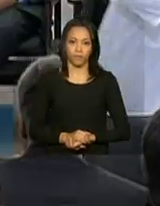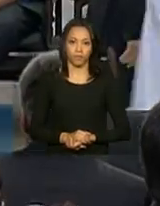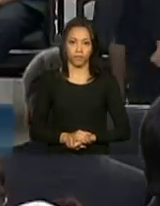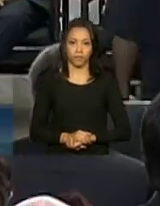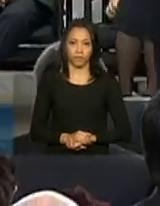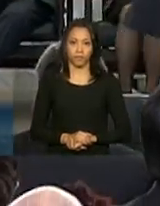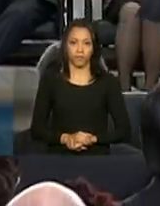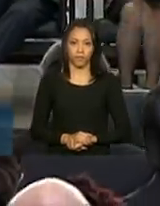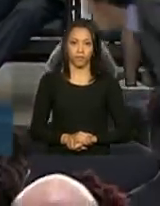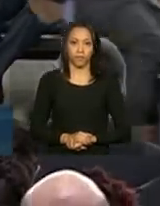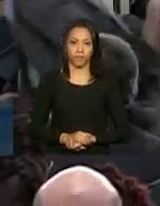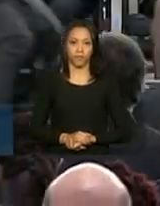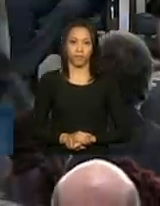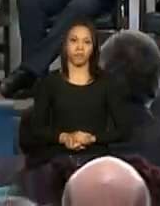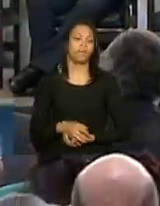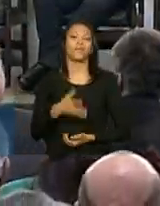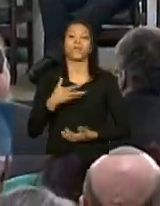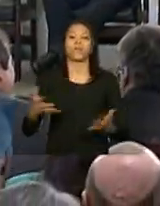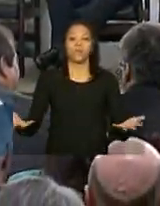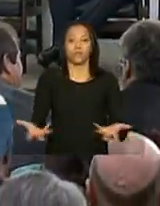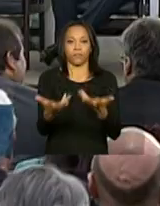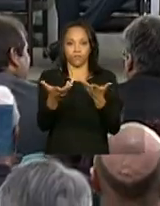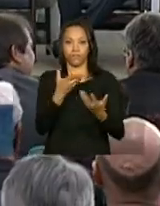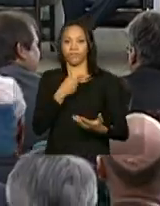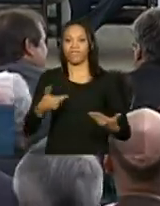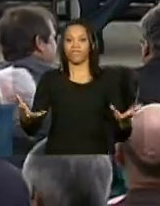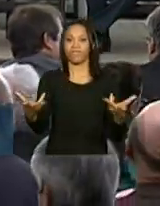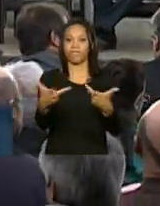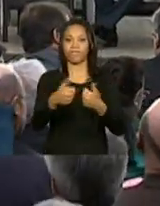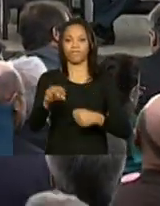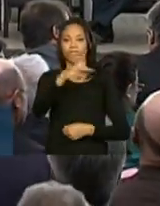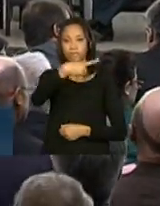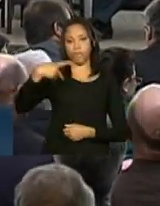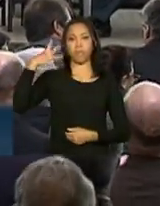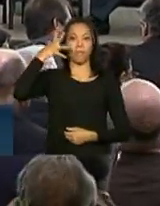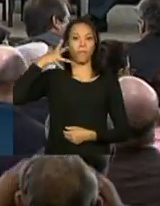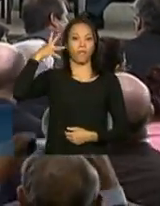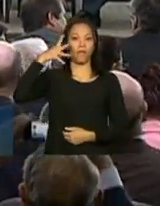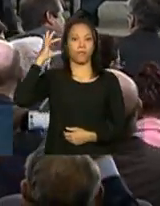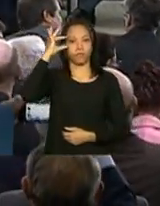Senhoras e senhores, com a palavra a presidenta da República, Dilma Rousseff.